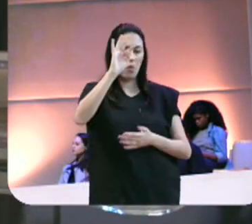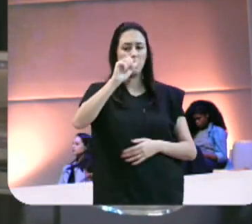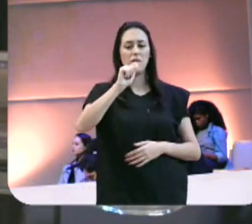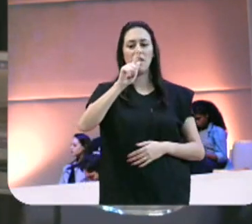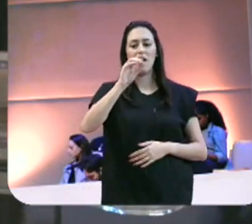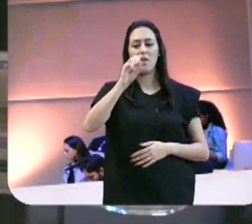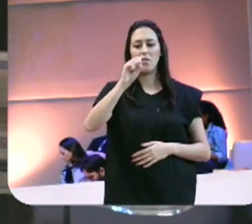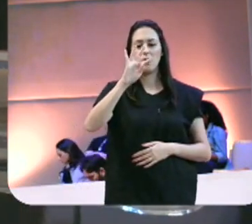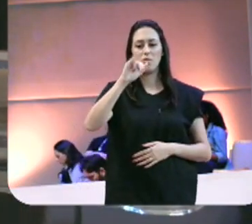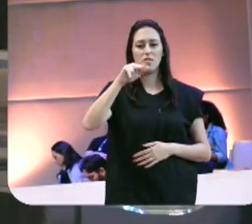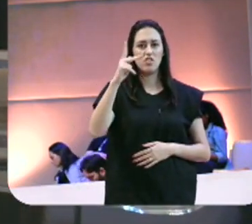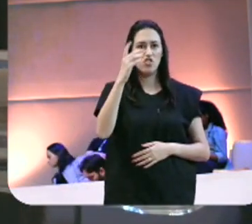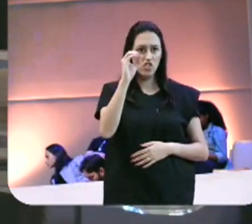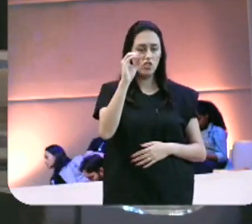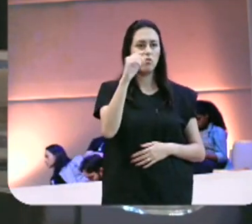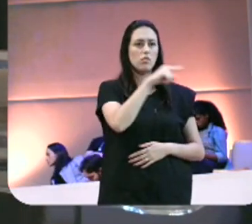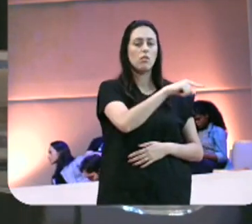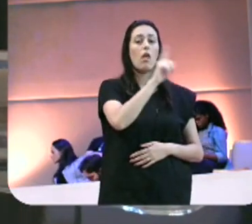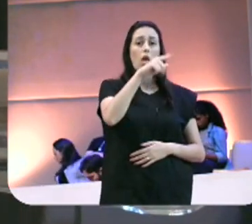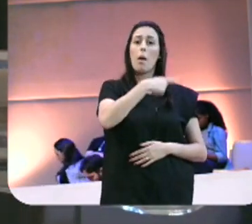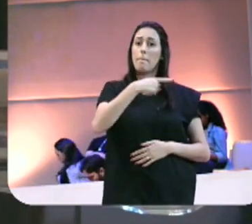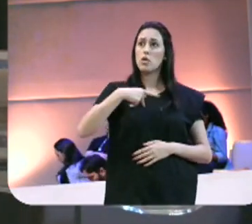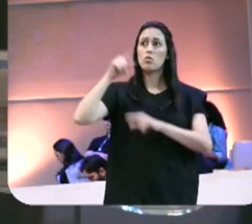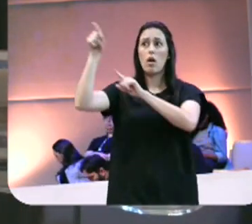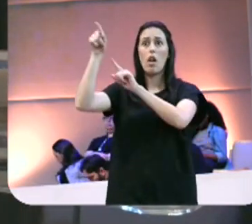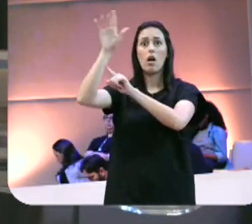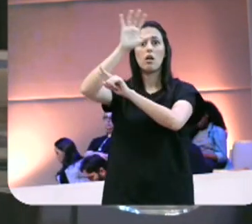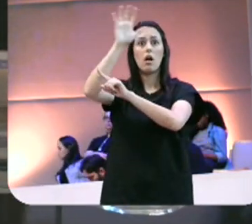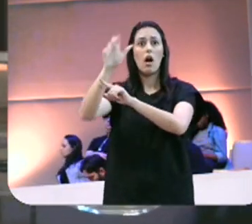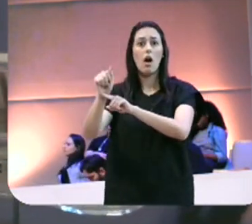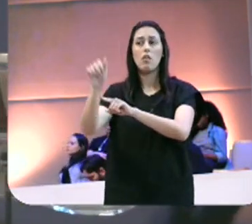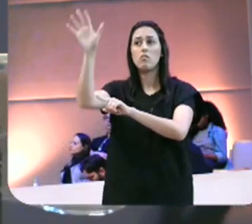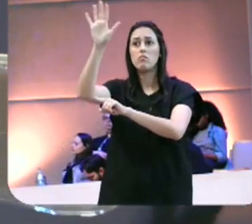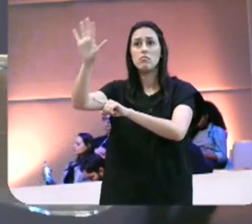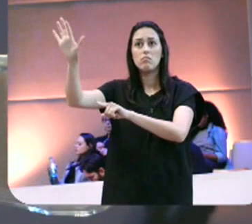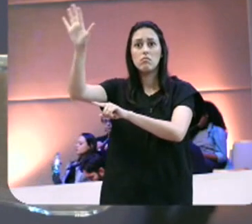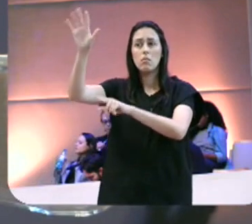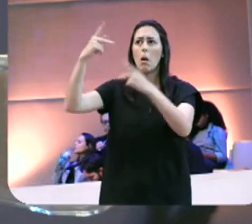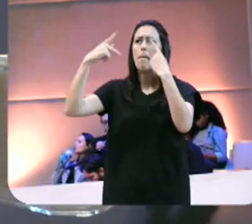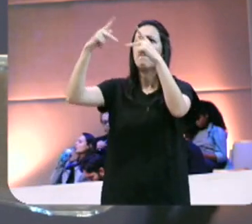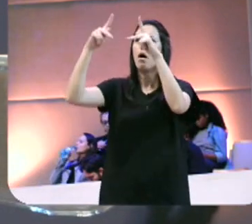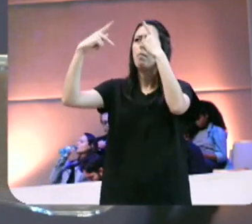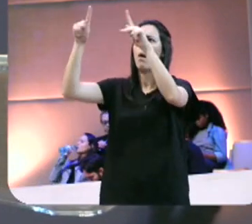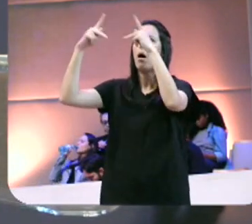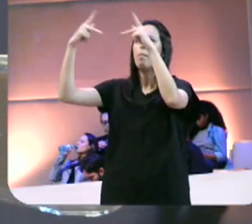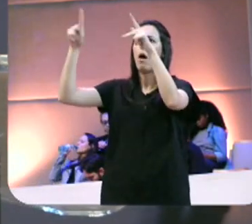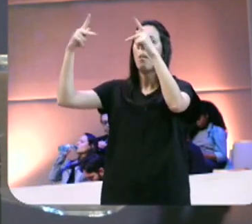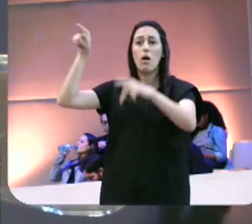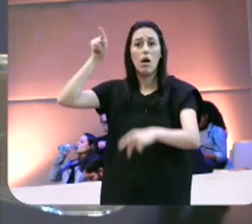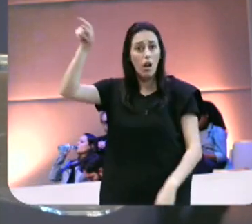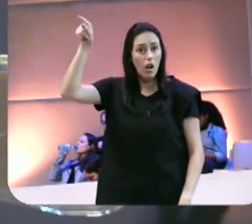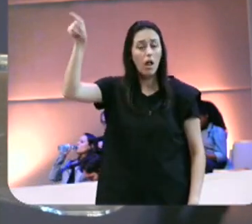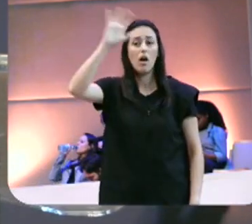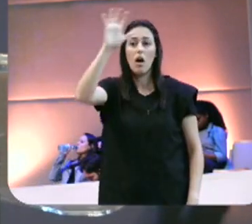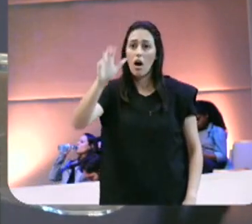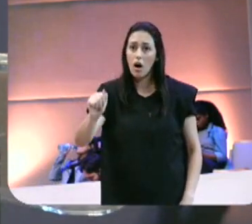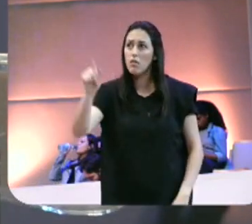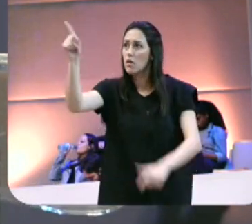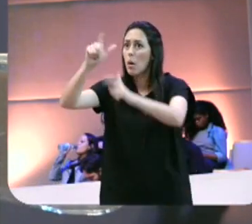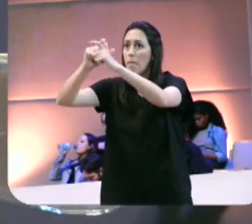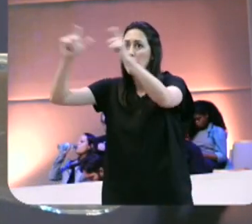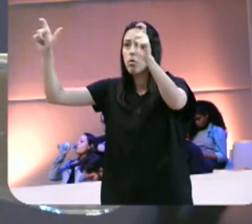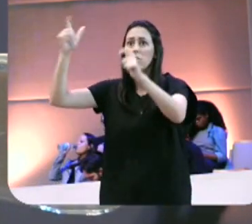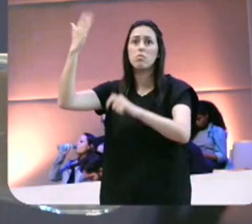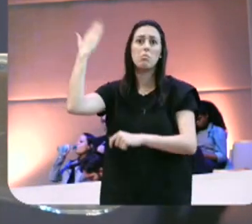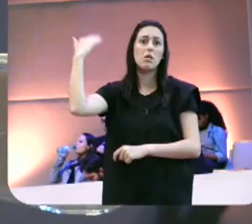era o pastor no norte da África, um dos teólogos mais influentes de todos os séculos. E como a igreja era forte, mas a maré